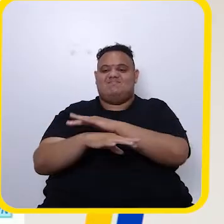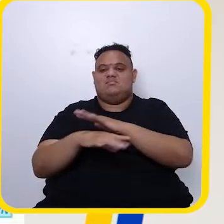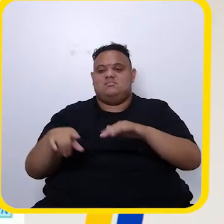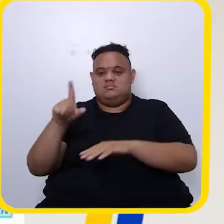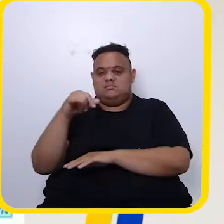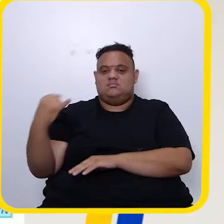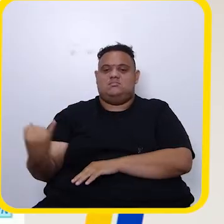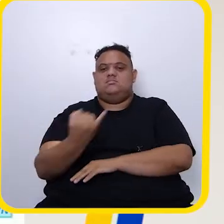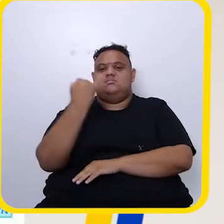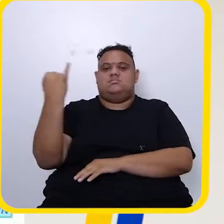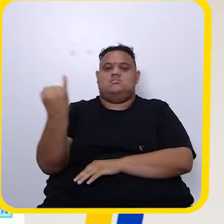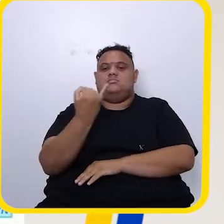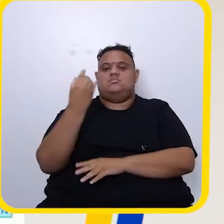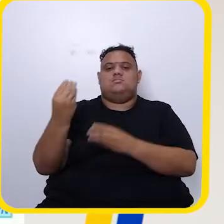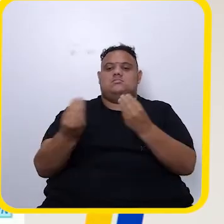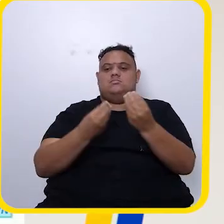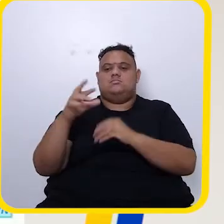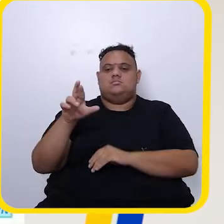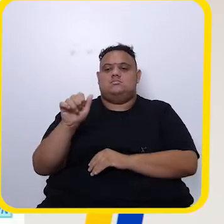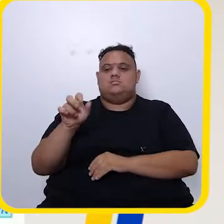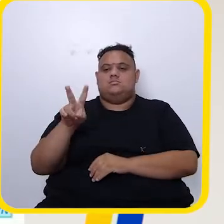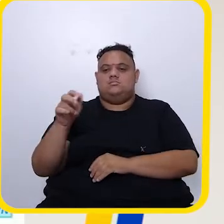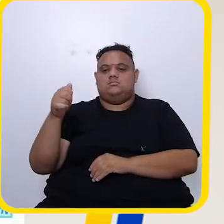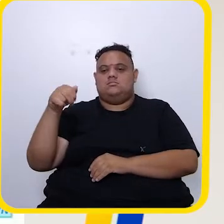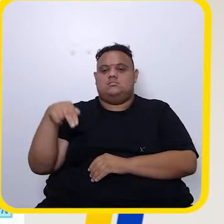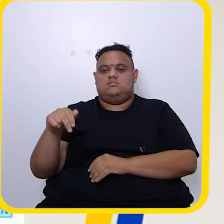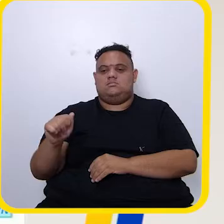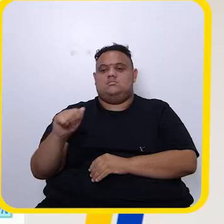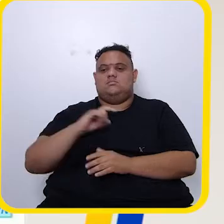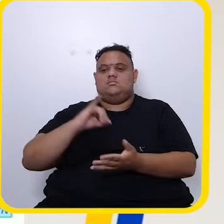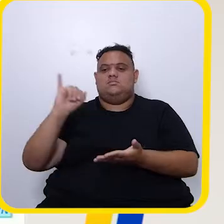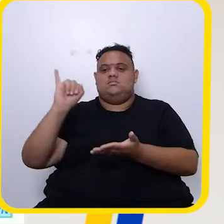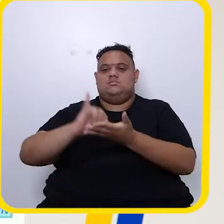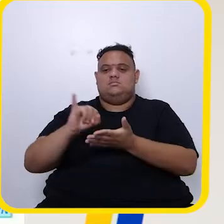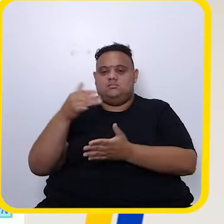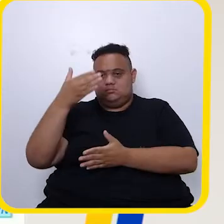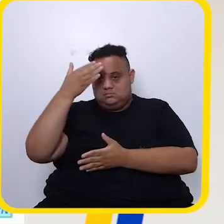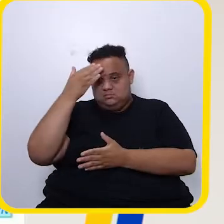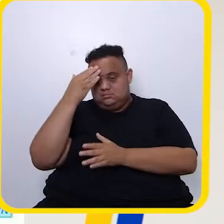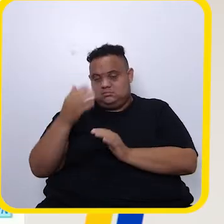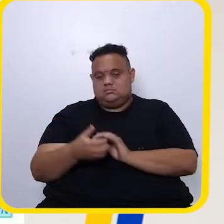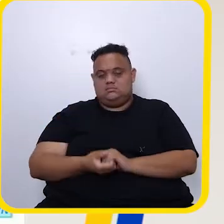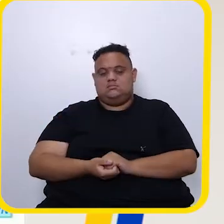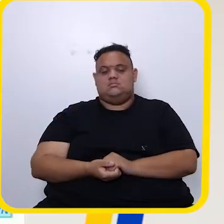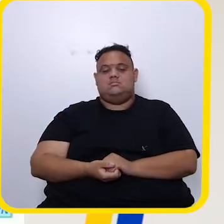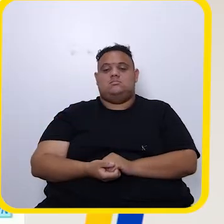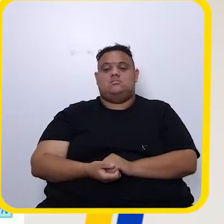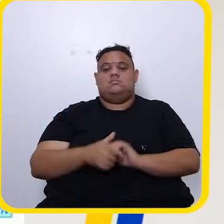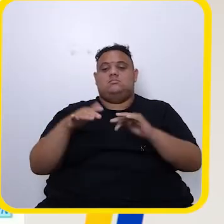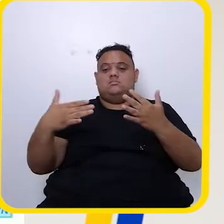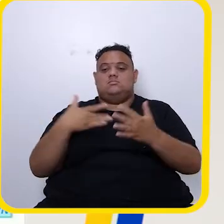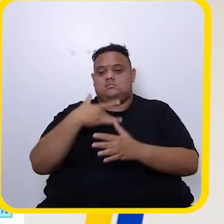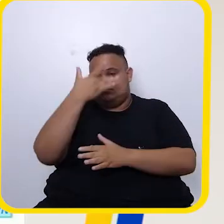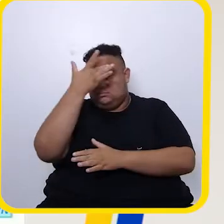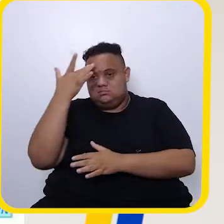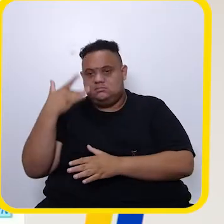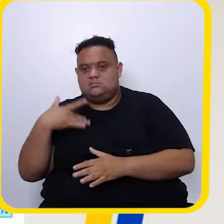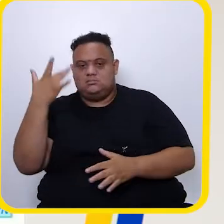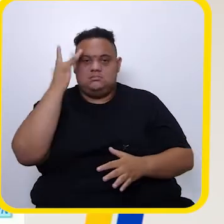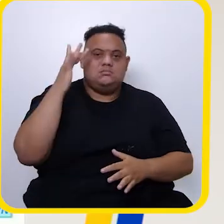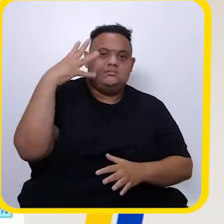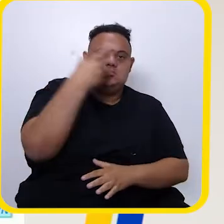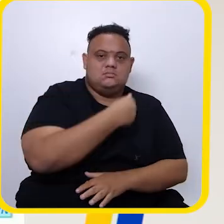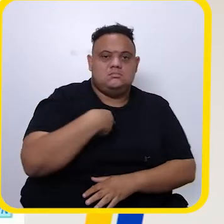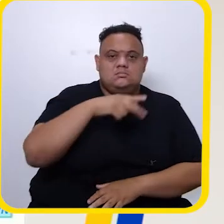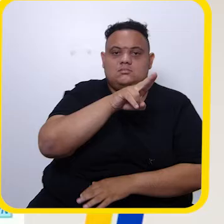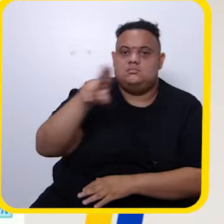né, importantes, né, como Havana, né, a capital cubana, né? Então, inclusive pessoas que gostam,